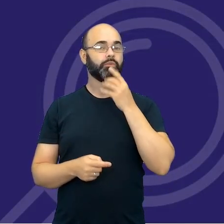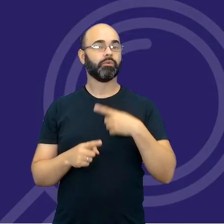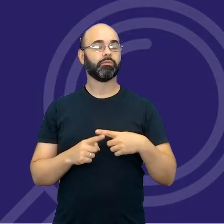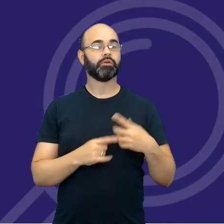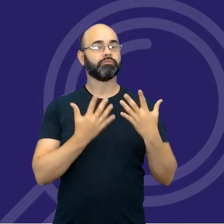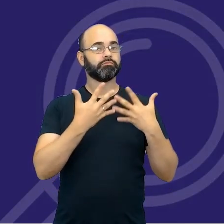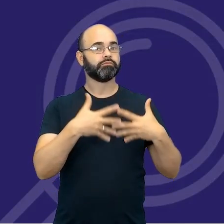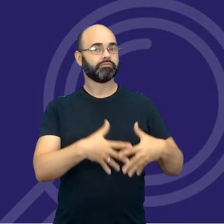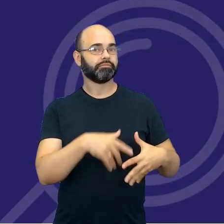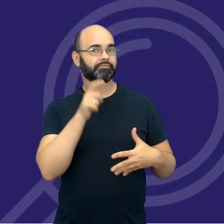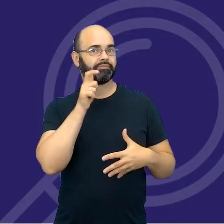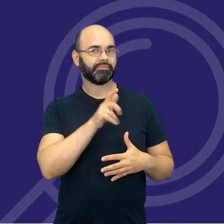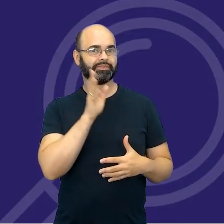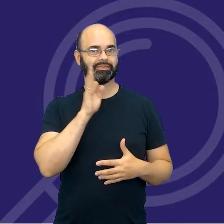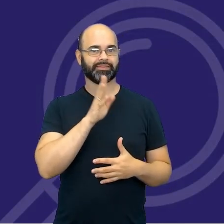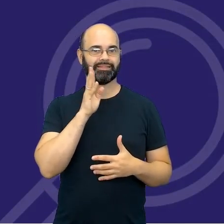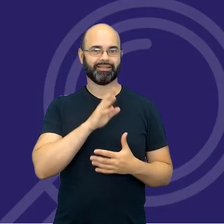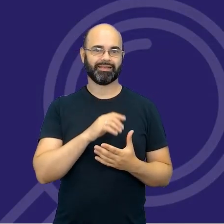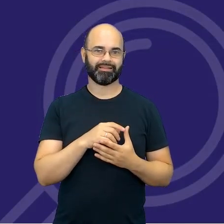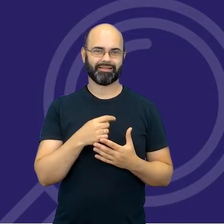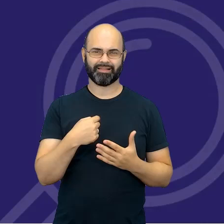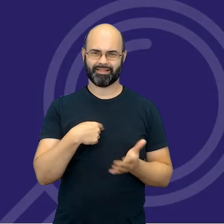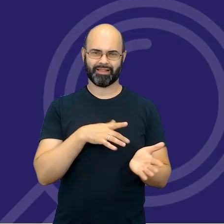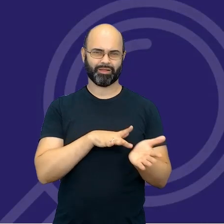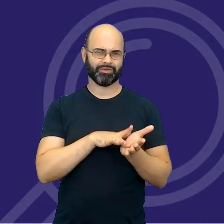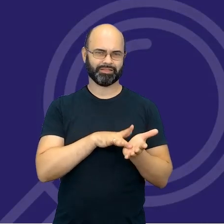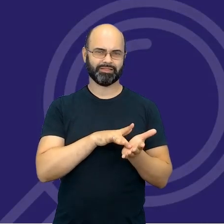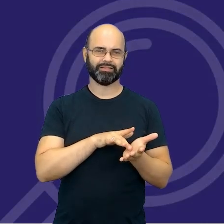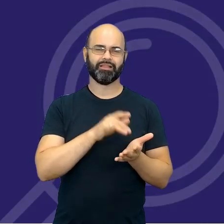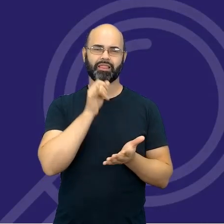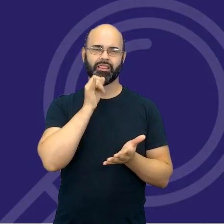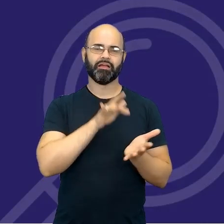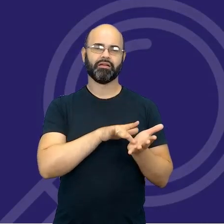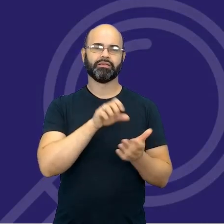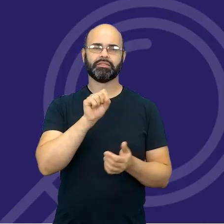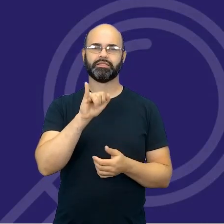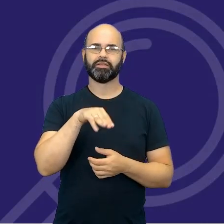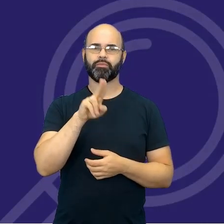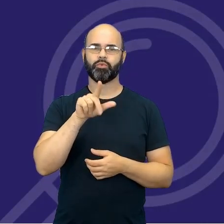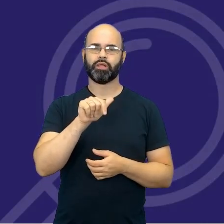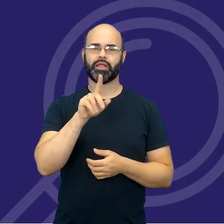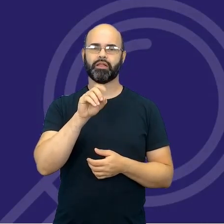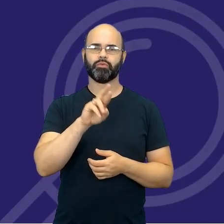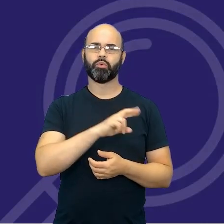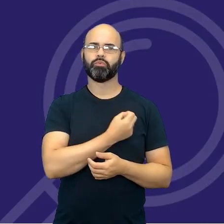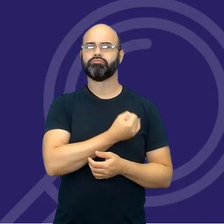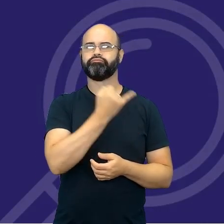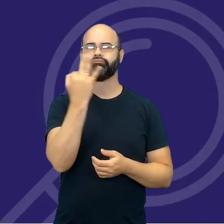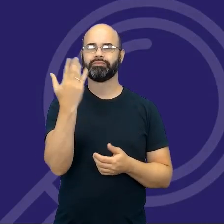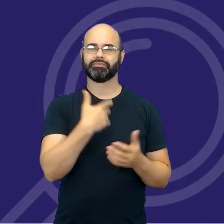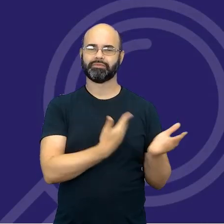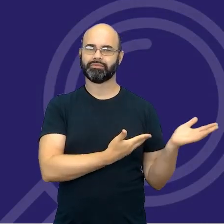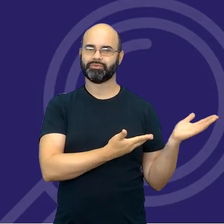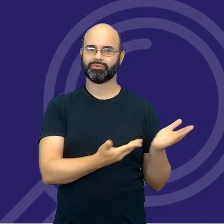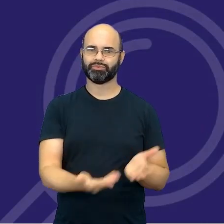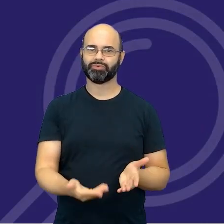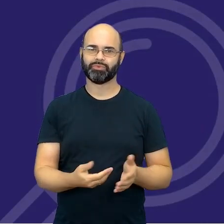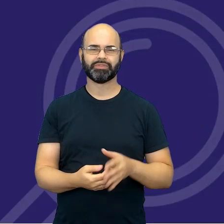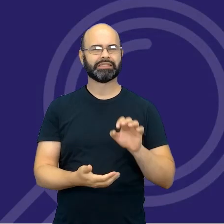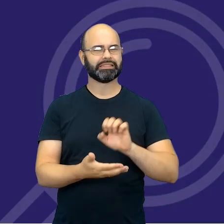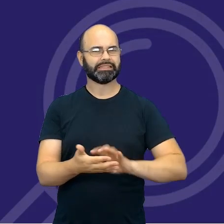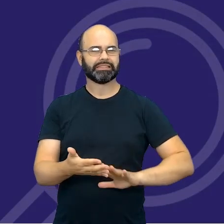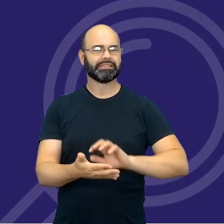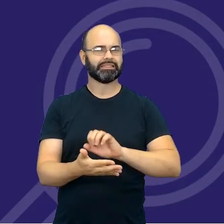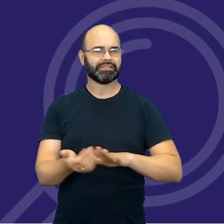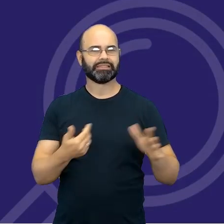lá. Então, eu trouxe vários simuladores, a Evelise também trouxe muitas atividades, alguns exercícios de lá,